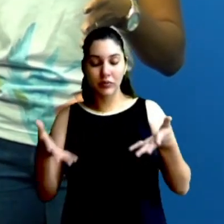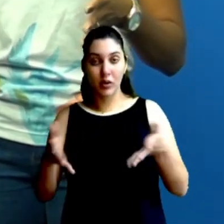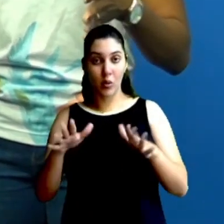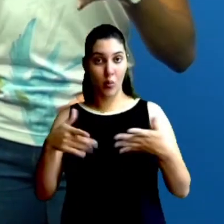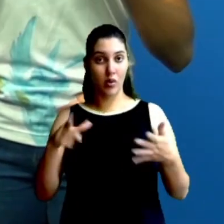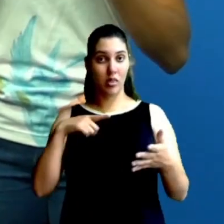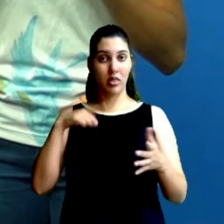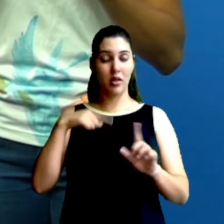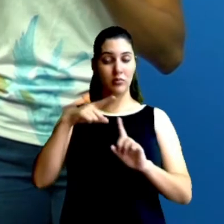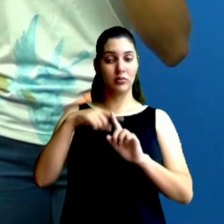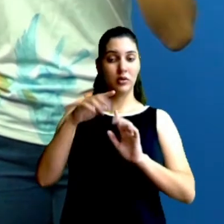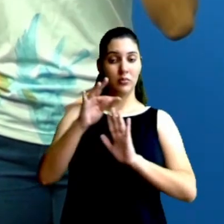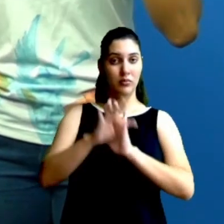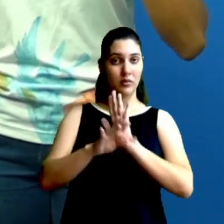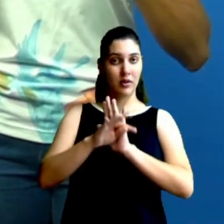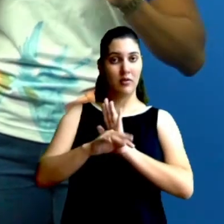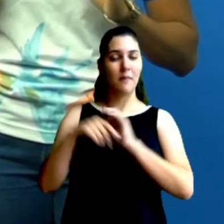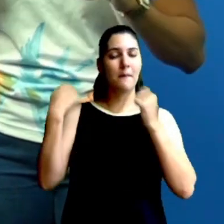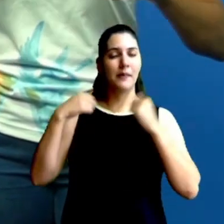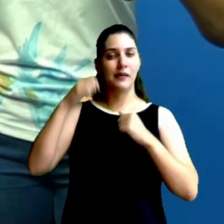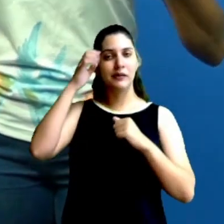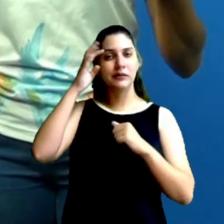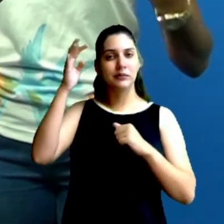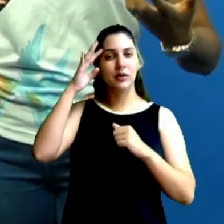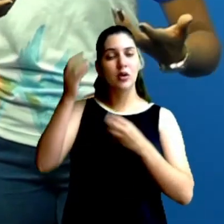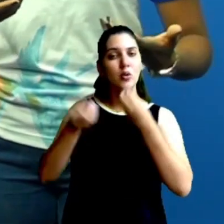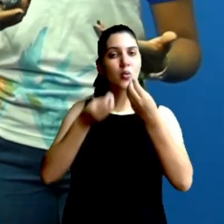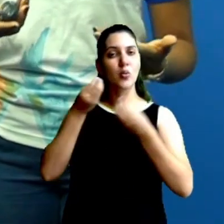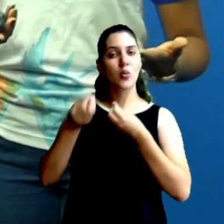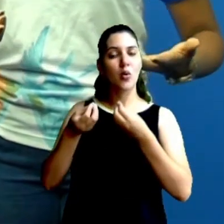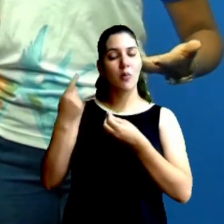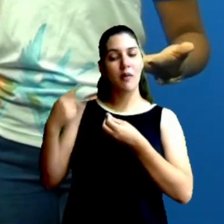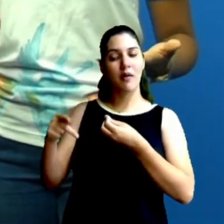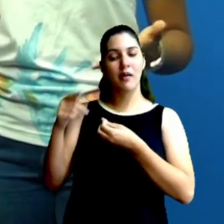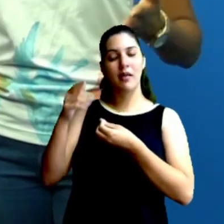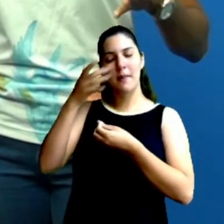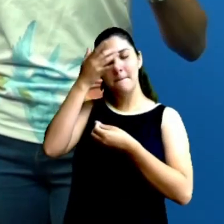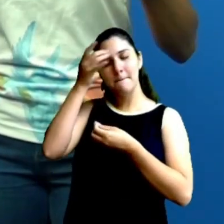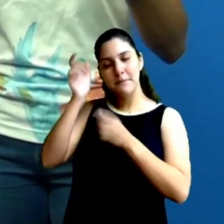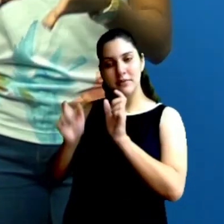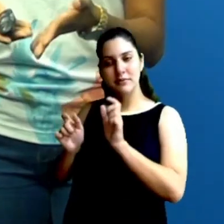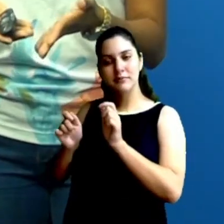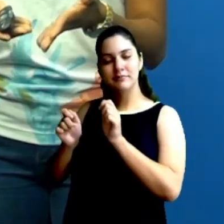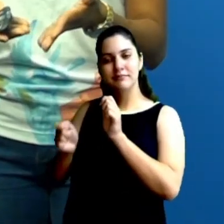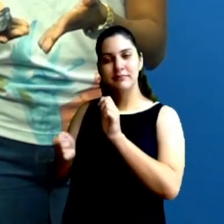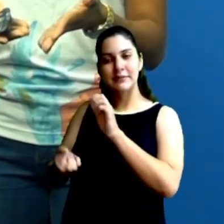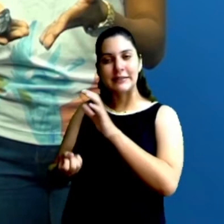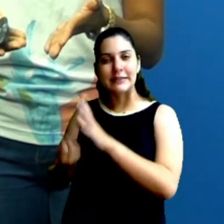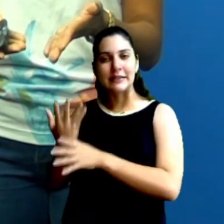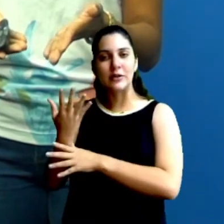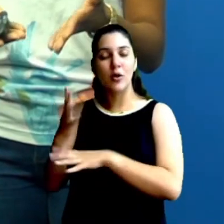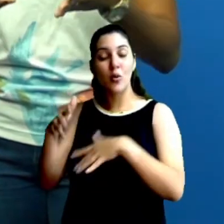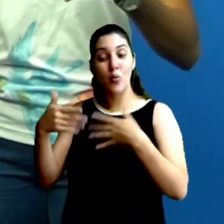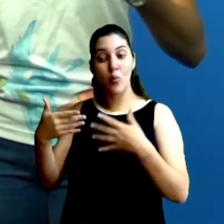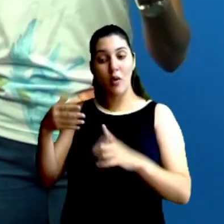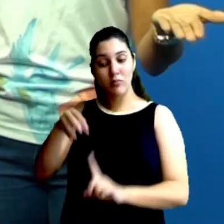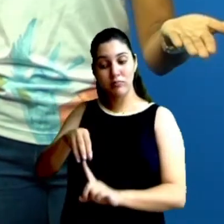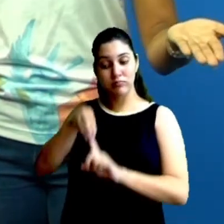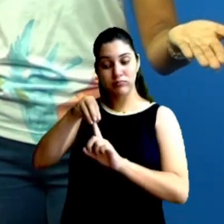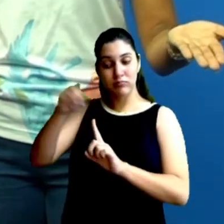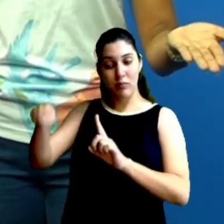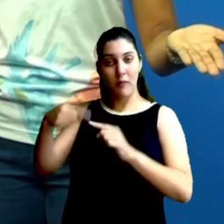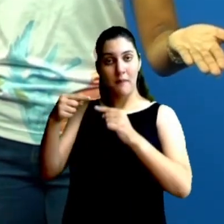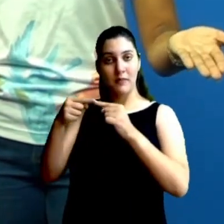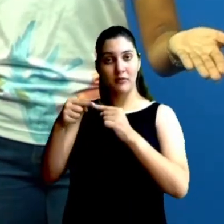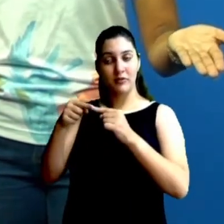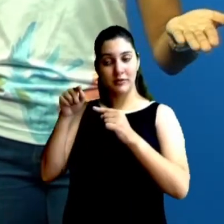texto desse, a gente precisa imaginar como foi que aquela pessoa elaborou e qual foi o intuito dela ali, para